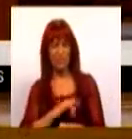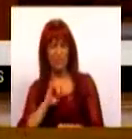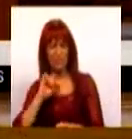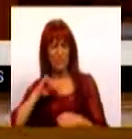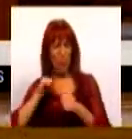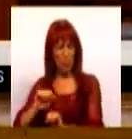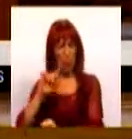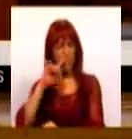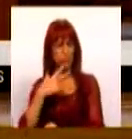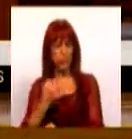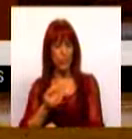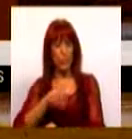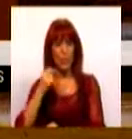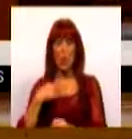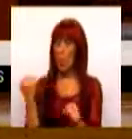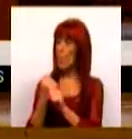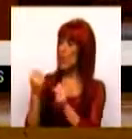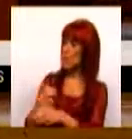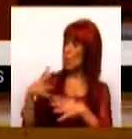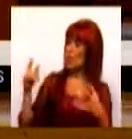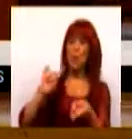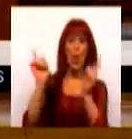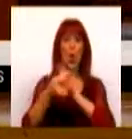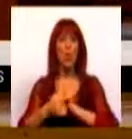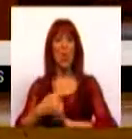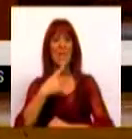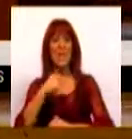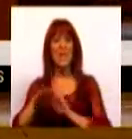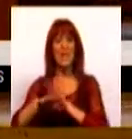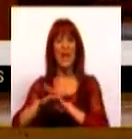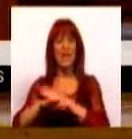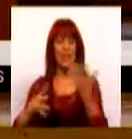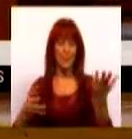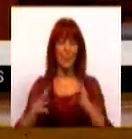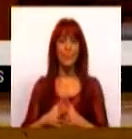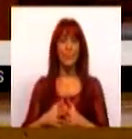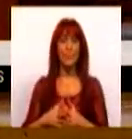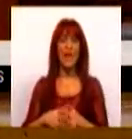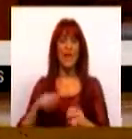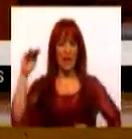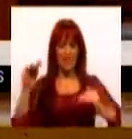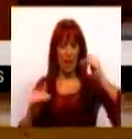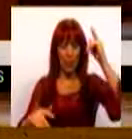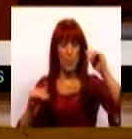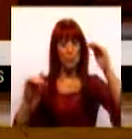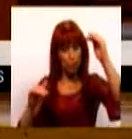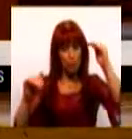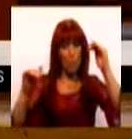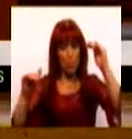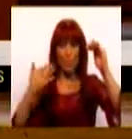oposição. O emprego aumentou ao contrário do que dizia a direita. As desigualdades